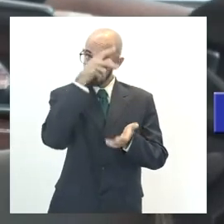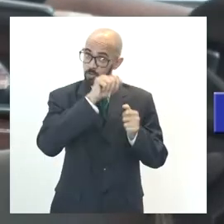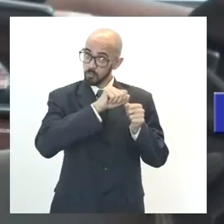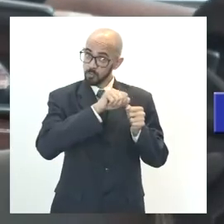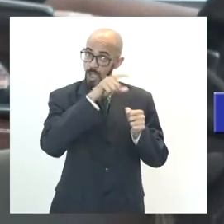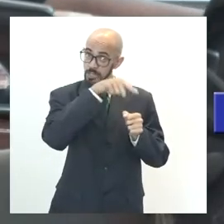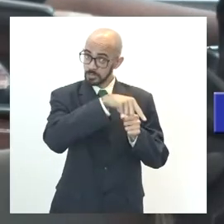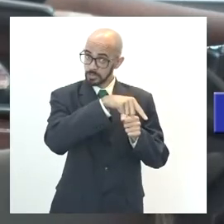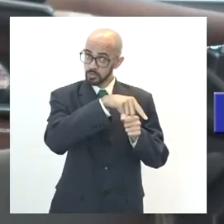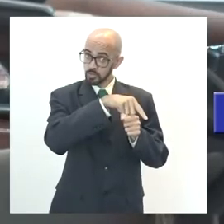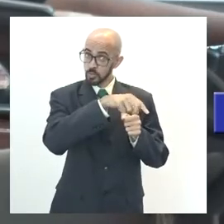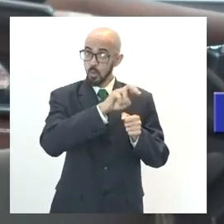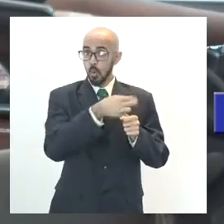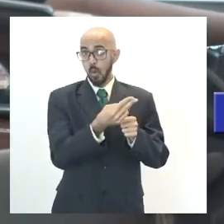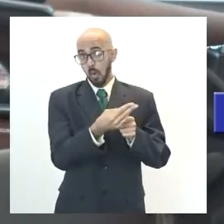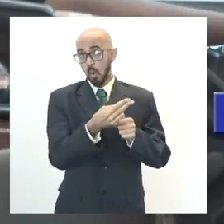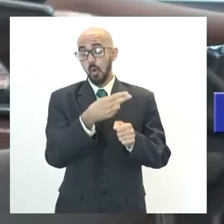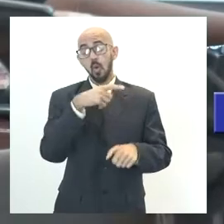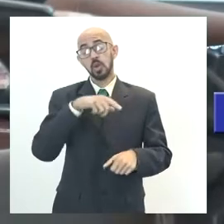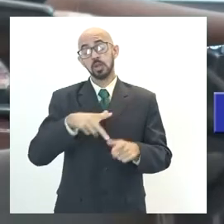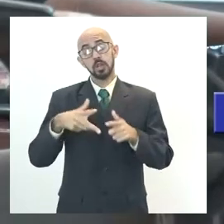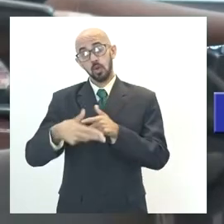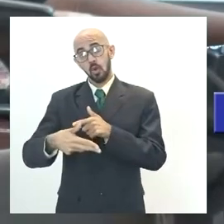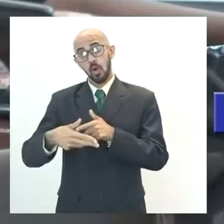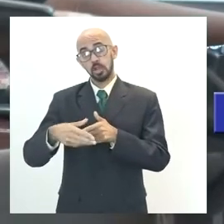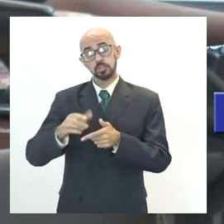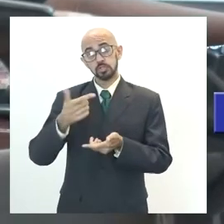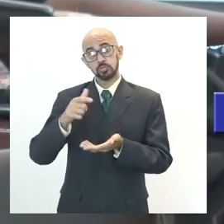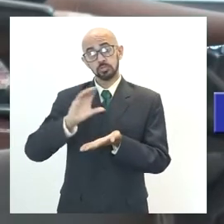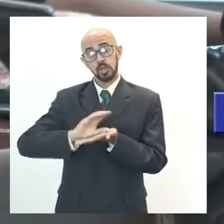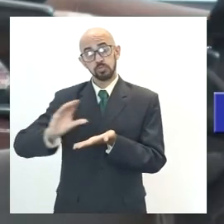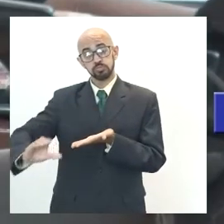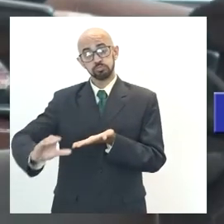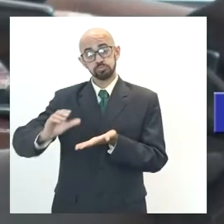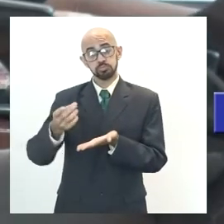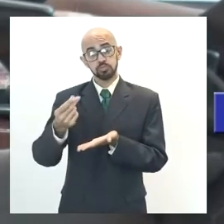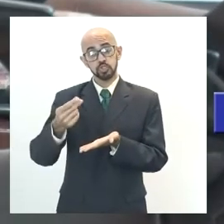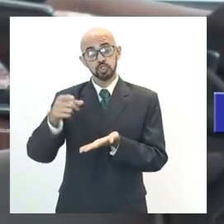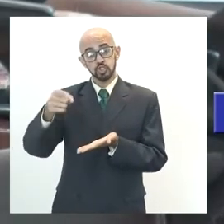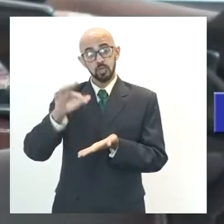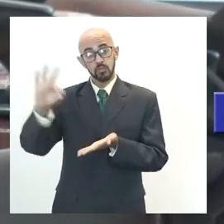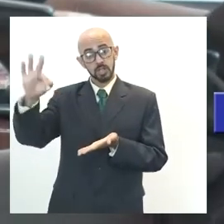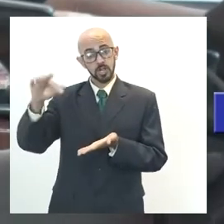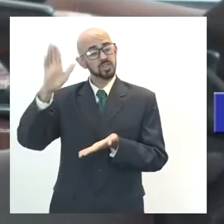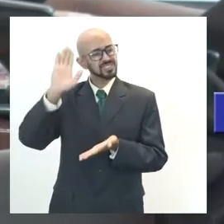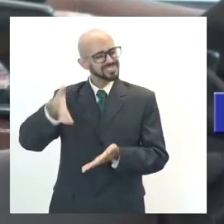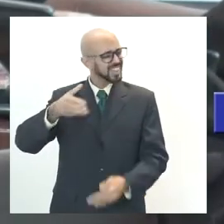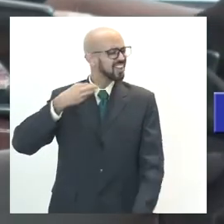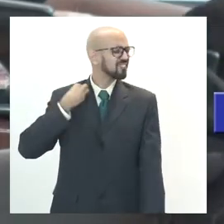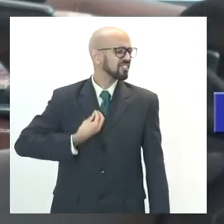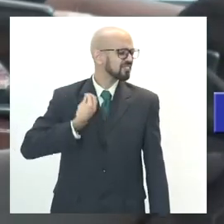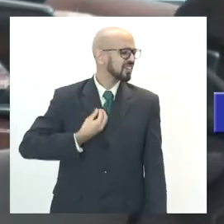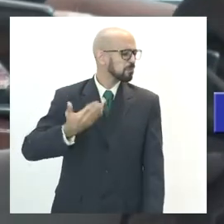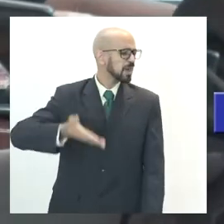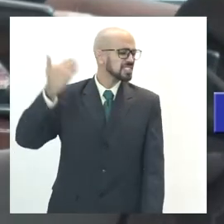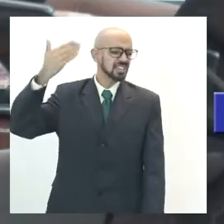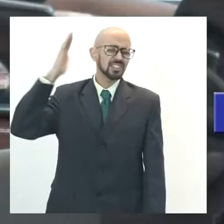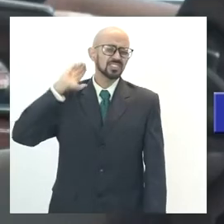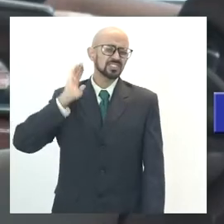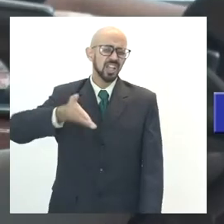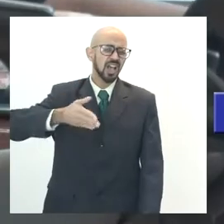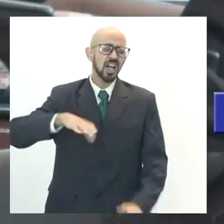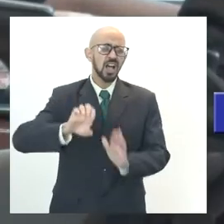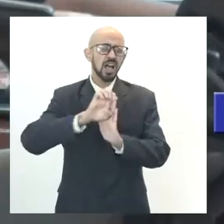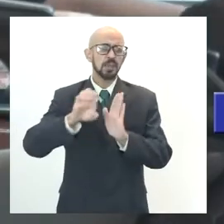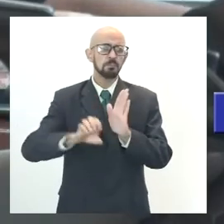mensagem ou ele tem um corte dos repasses federais nós já vivenciamos tudo isso a emenda constitucional